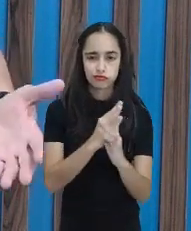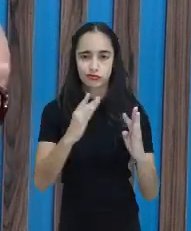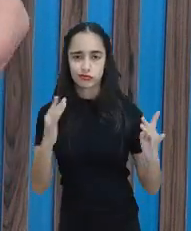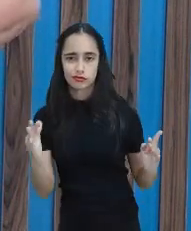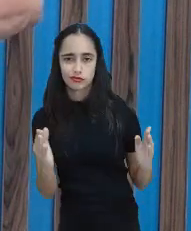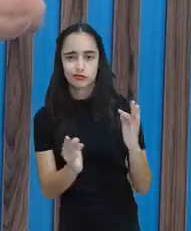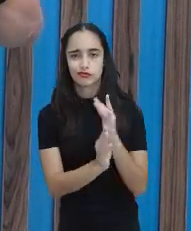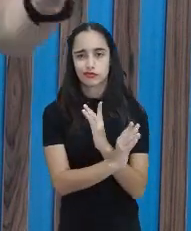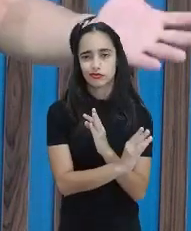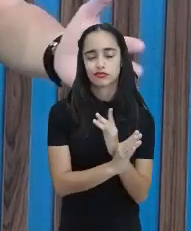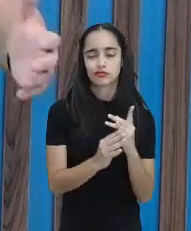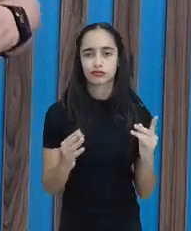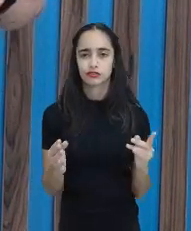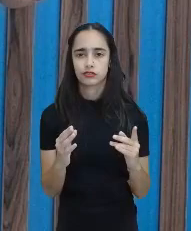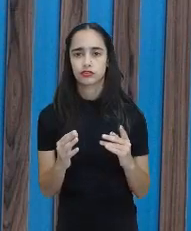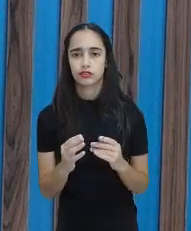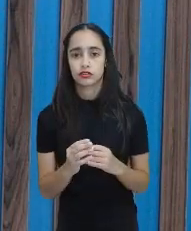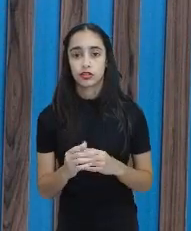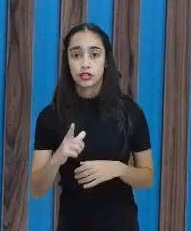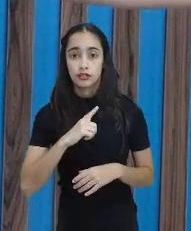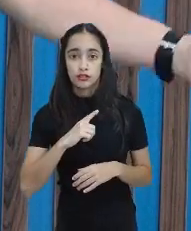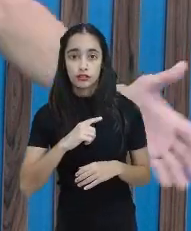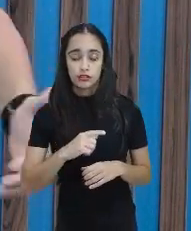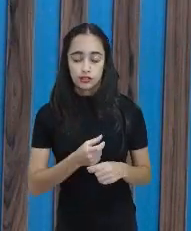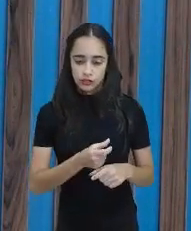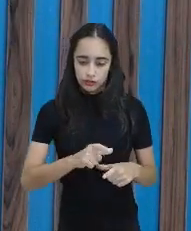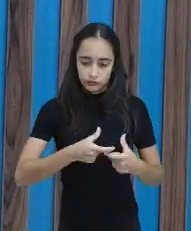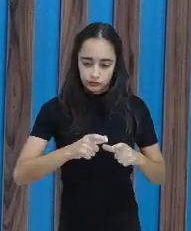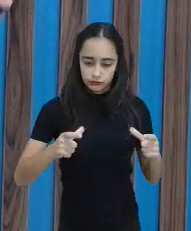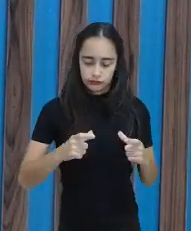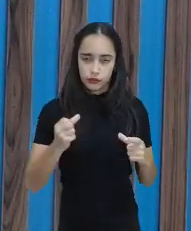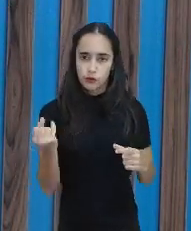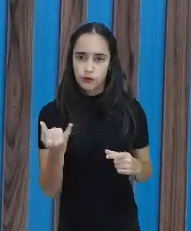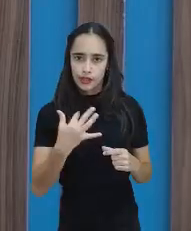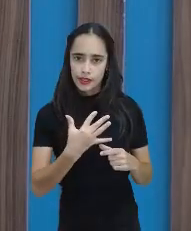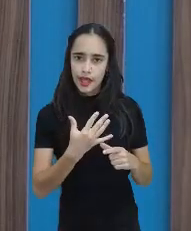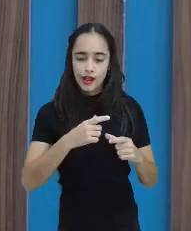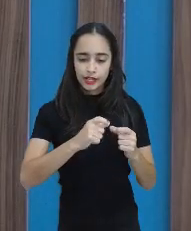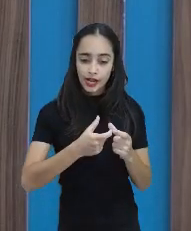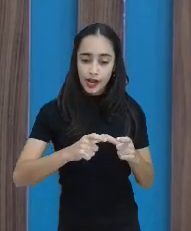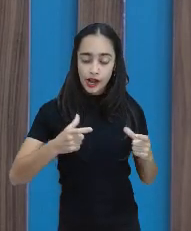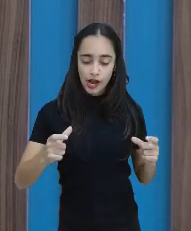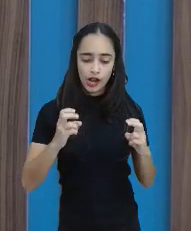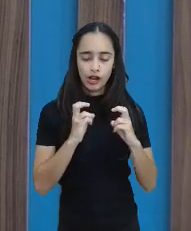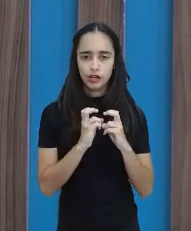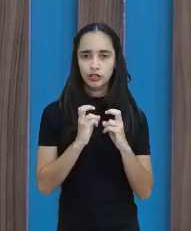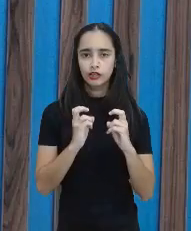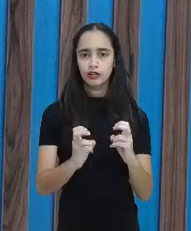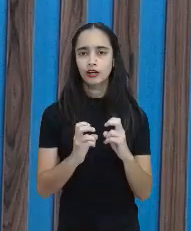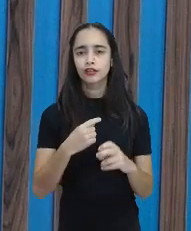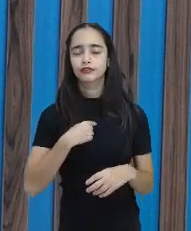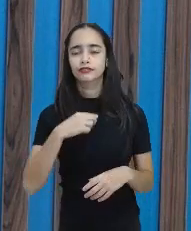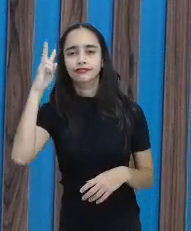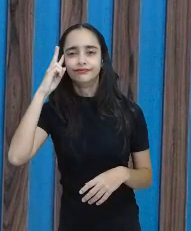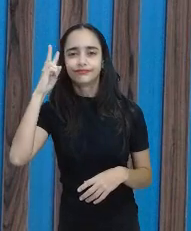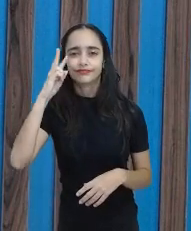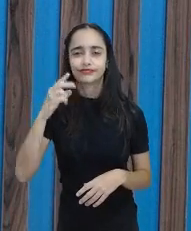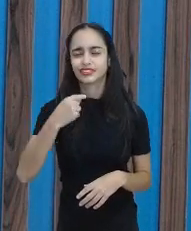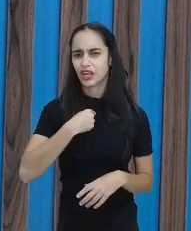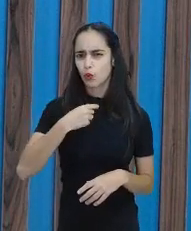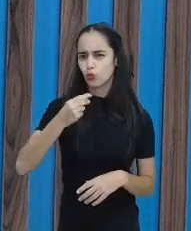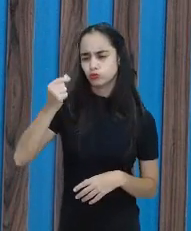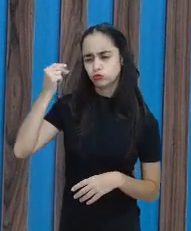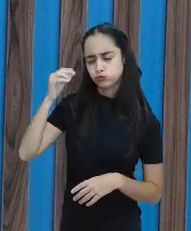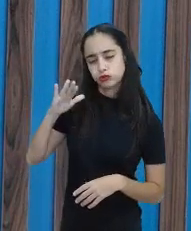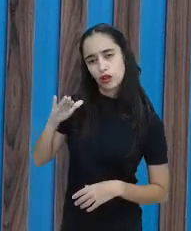ferroviárias maiores, extensas. Eu me lembro quando eu era menino, professora, que a gente pegava um trem aqui na estação ferroviária do metrô, aqui na